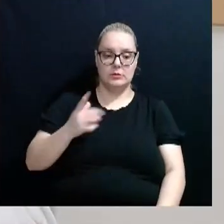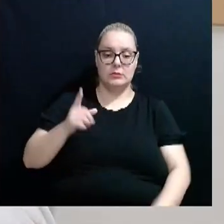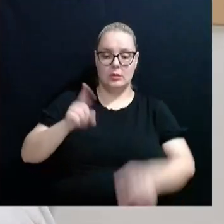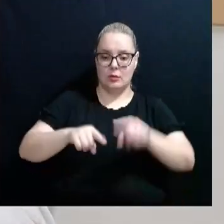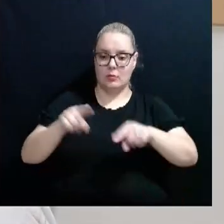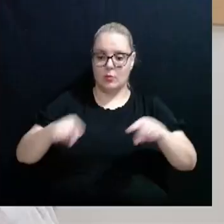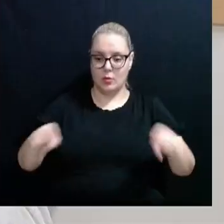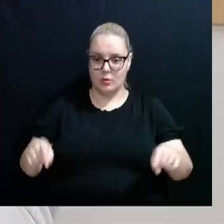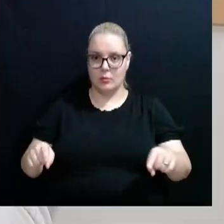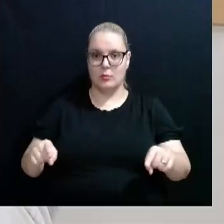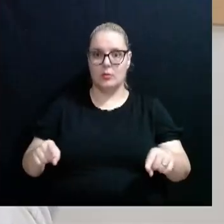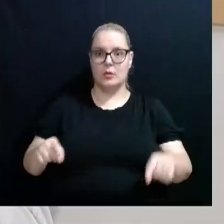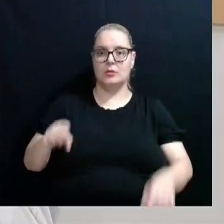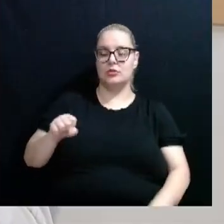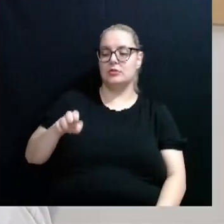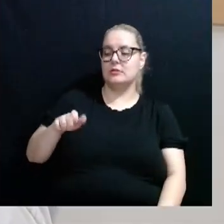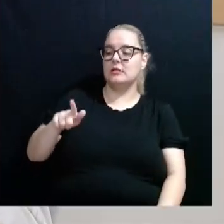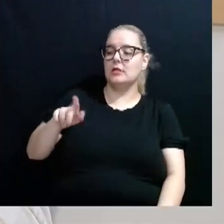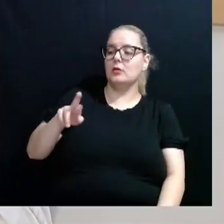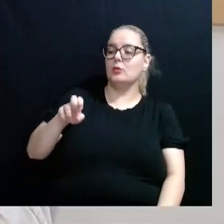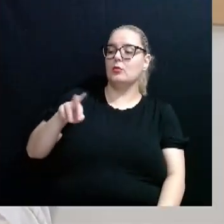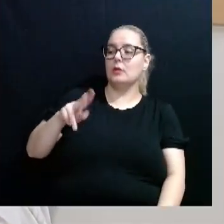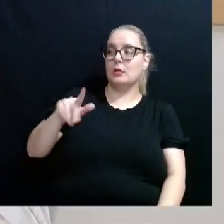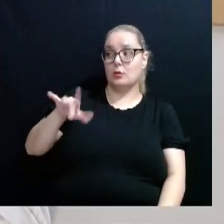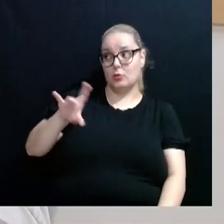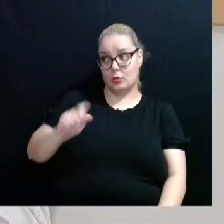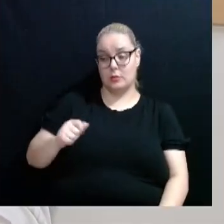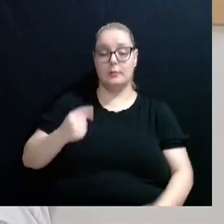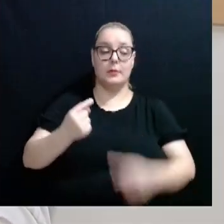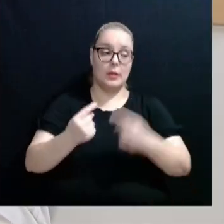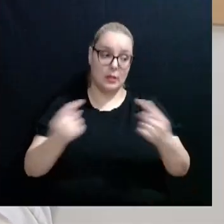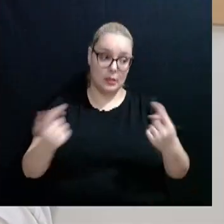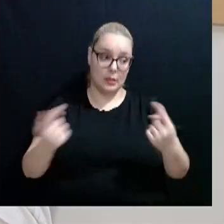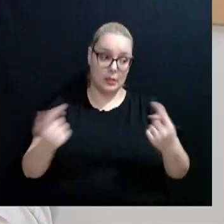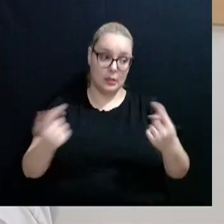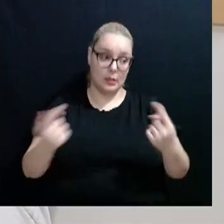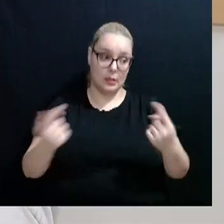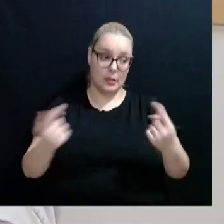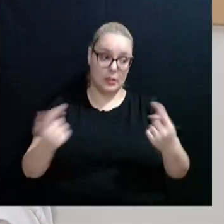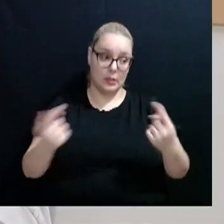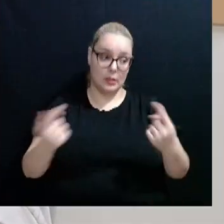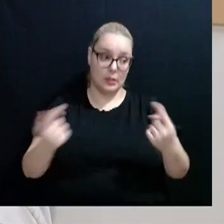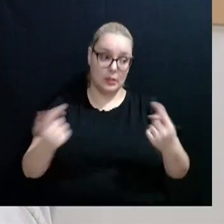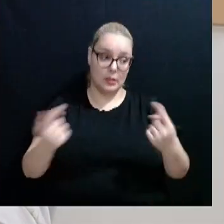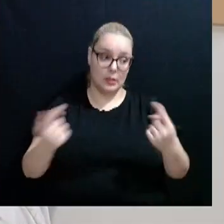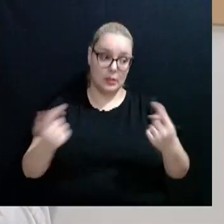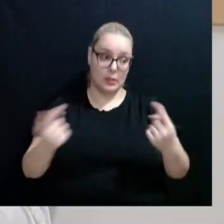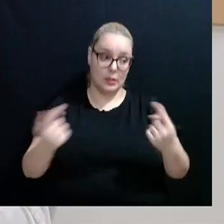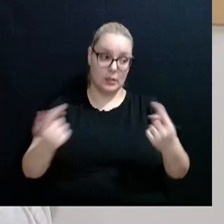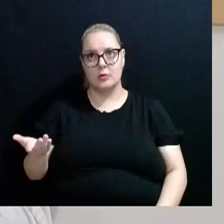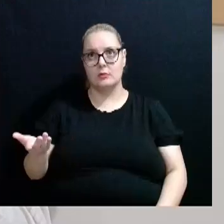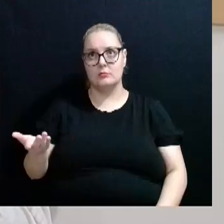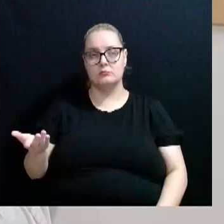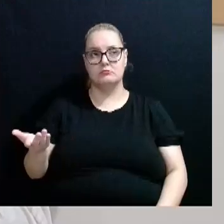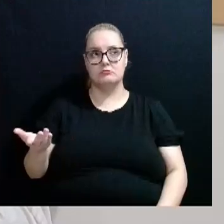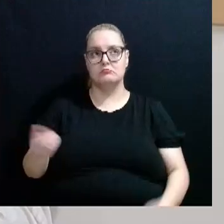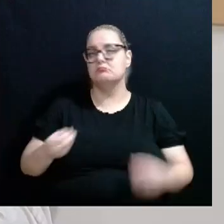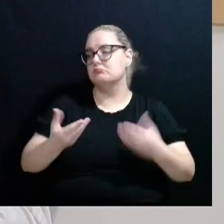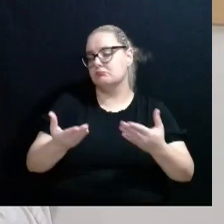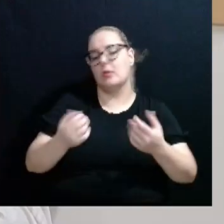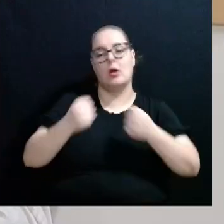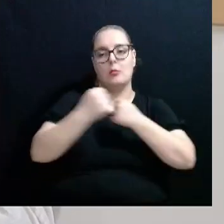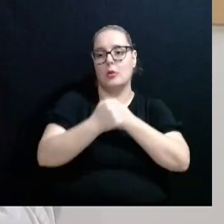para seguradora. Então nós temos desde seguradoras que, por exemplo, vão dar a proteção para somente